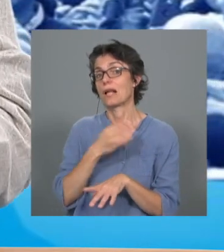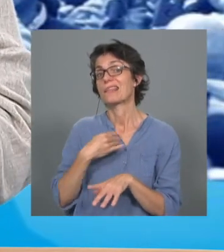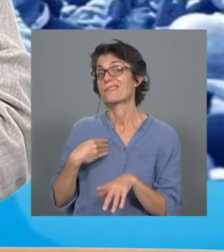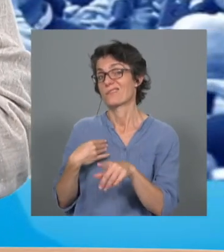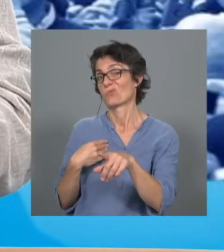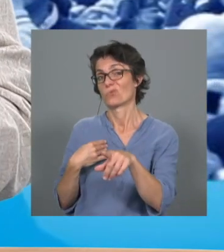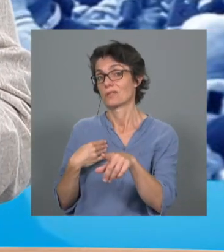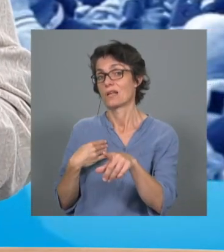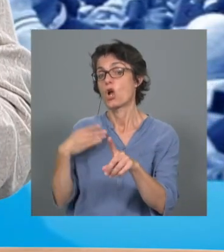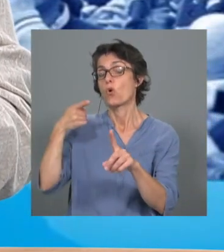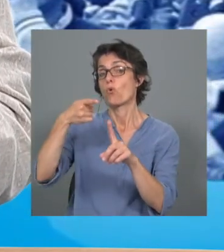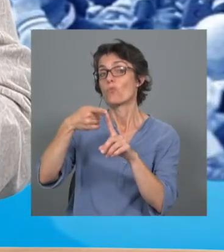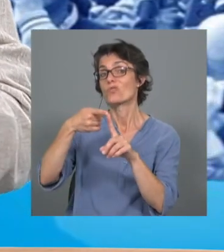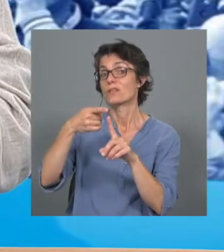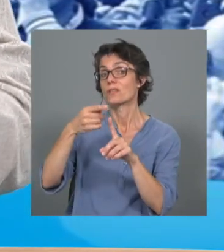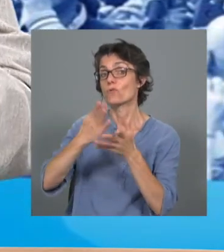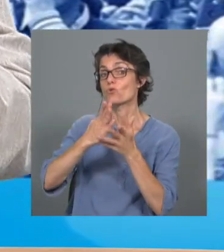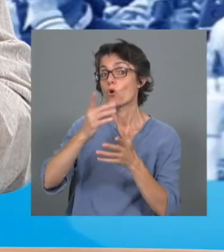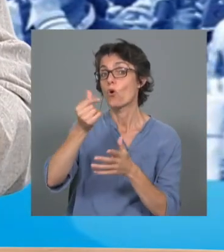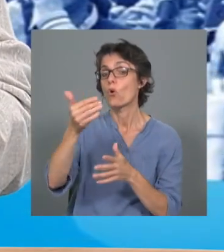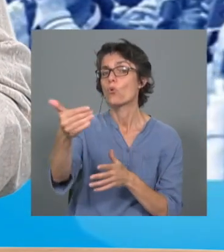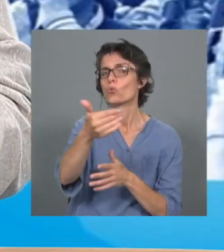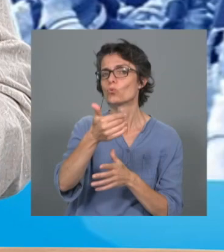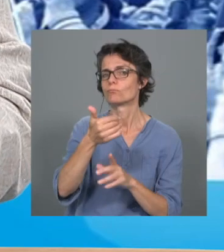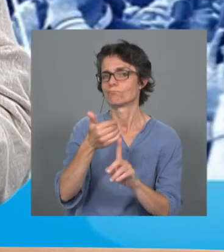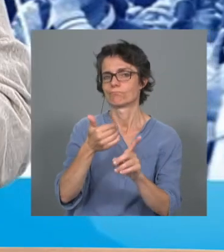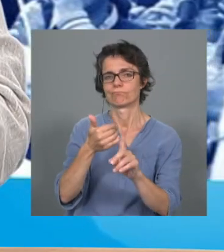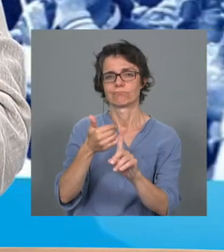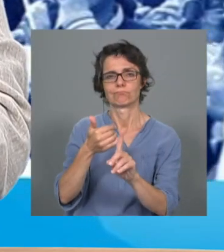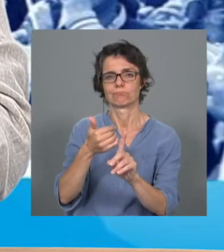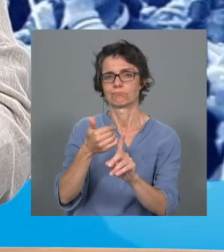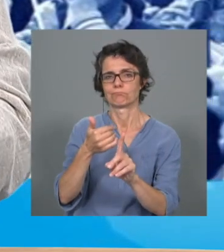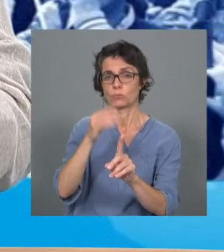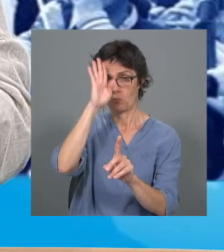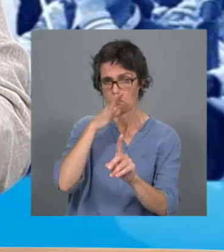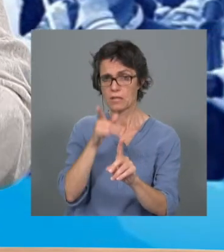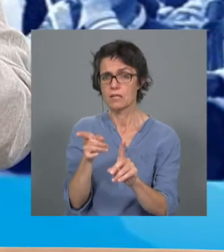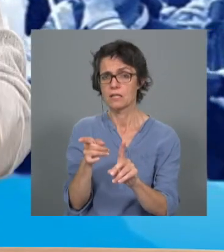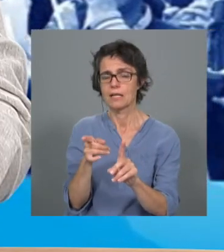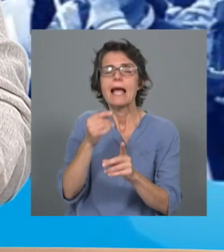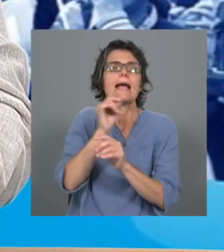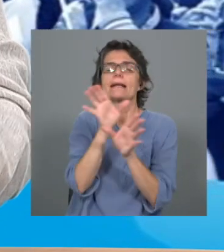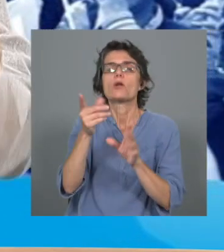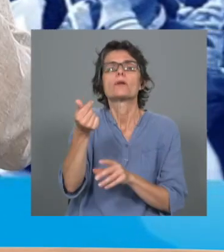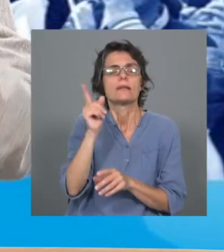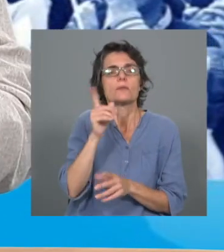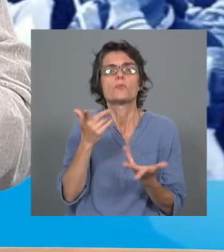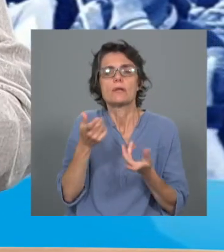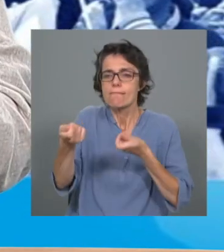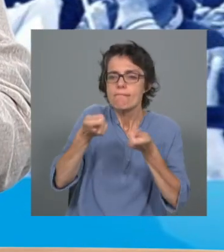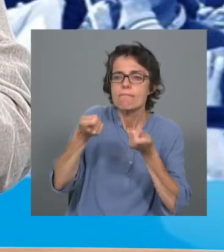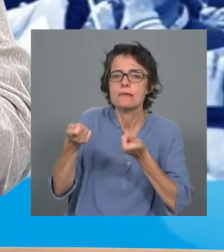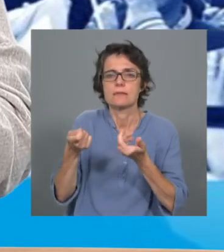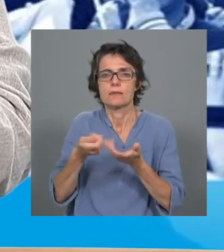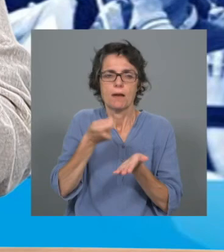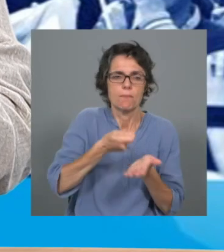lucro. Isto é complicadíssimo, obviamente, porque quem gere sabe que precisa do dinheiro, sabe que precisa de gerar receitas para poder